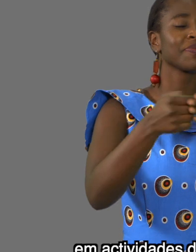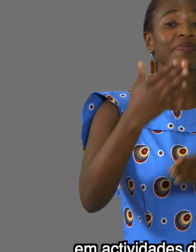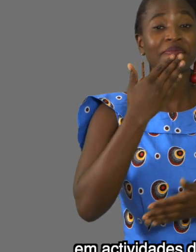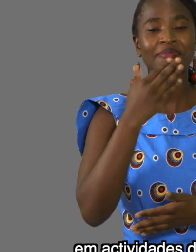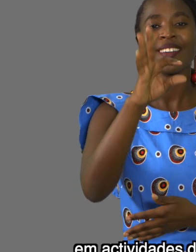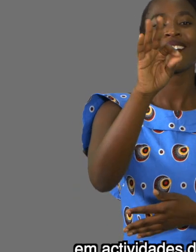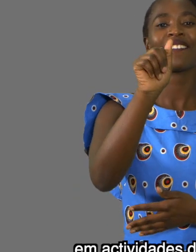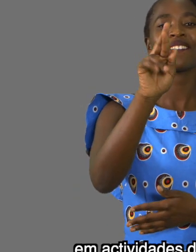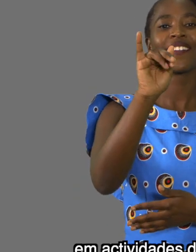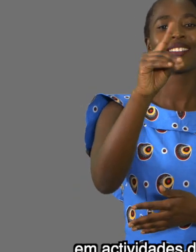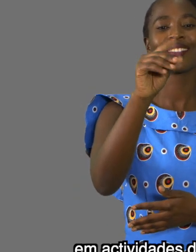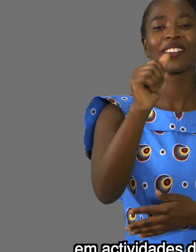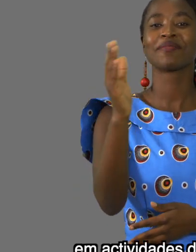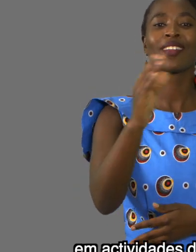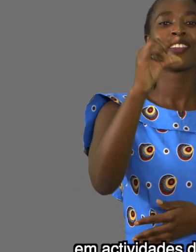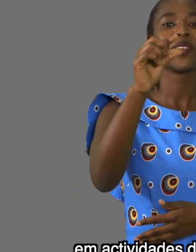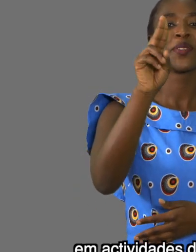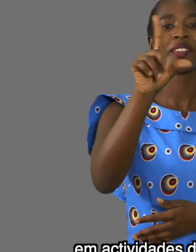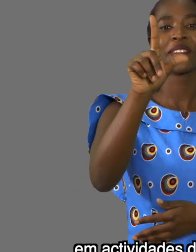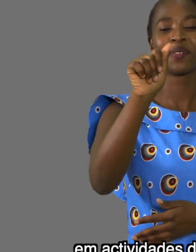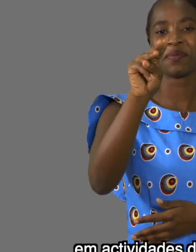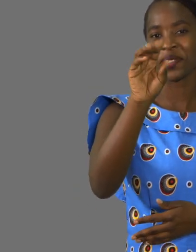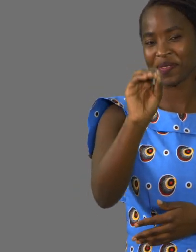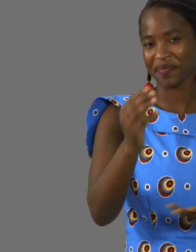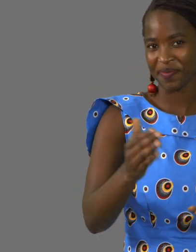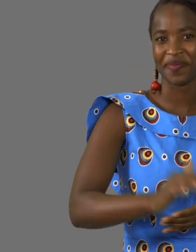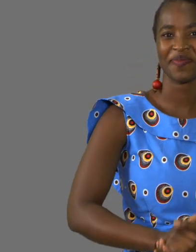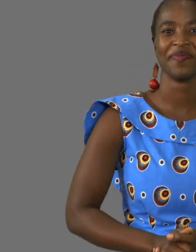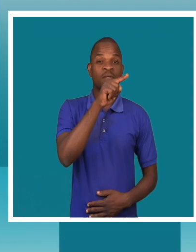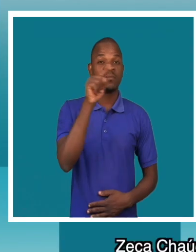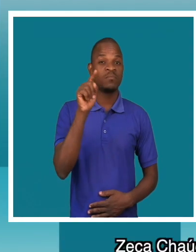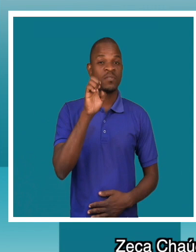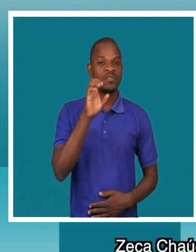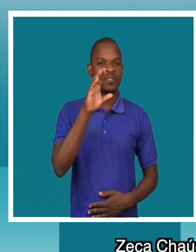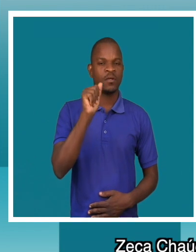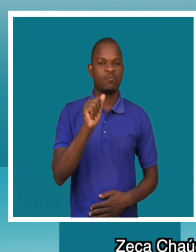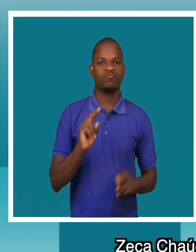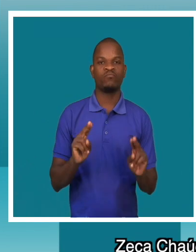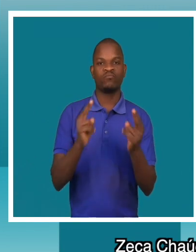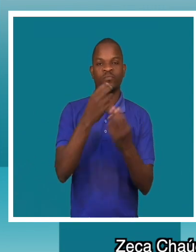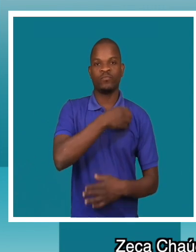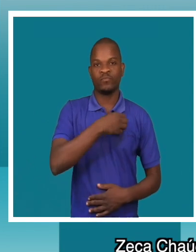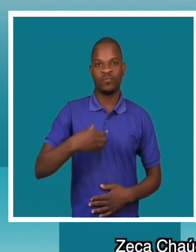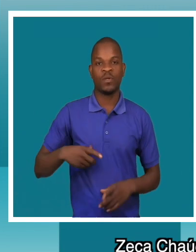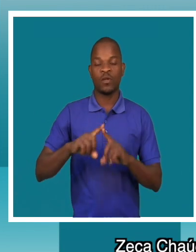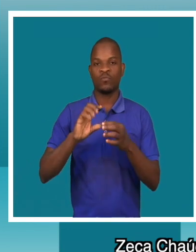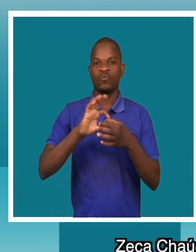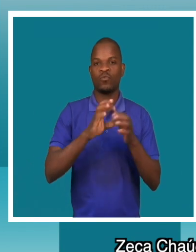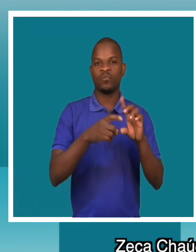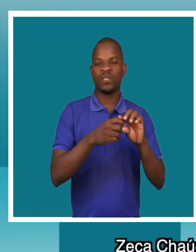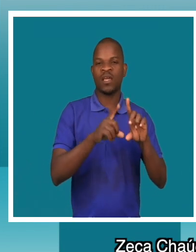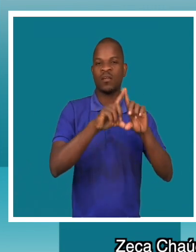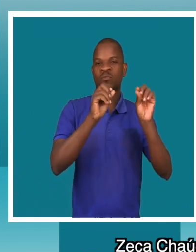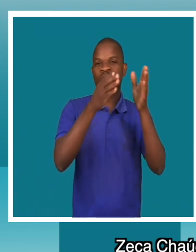atividades desportivas e sucede a Farida Gulam. Zeca Chauk é o novo presidente do Comitê